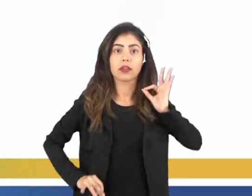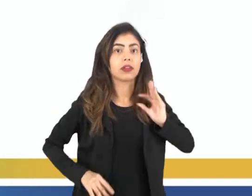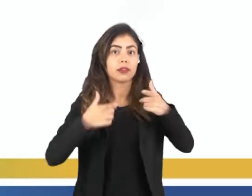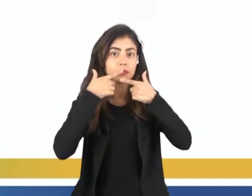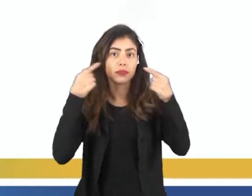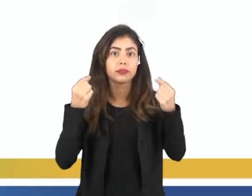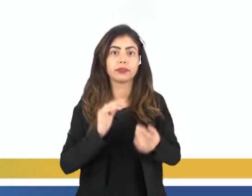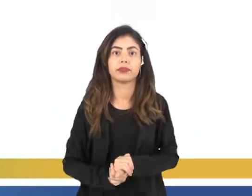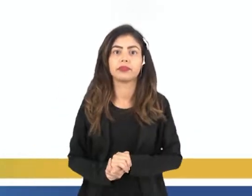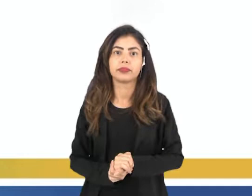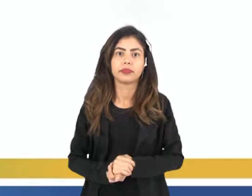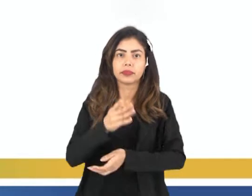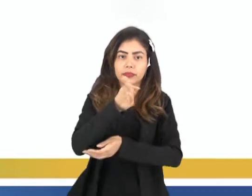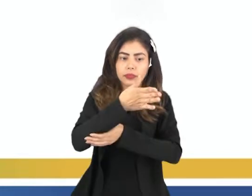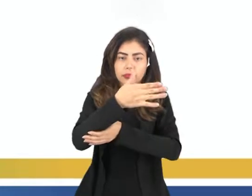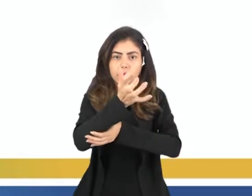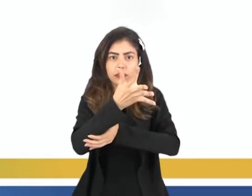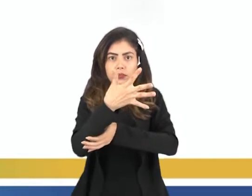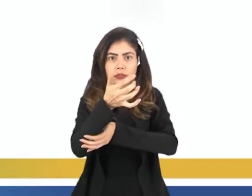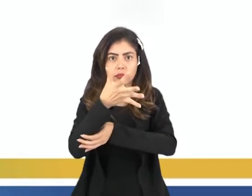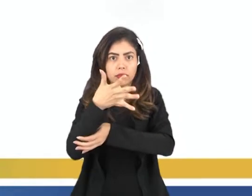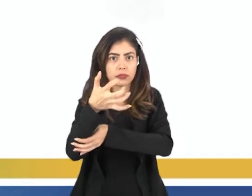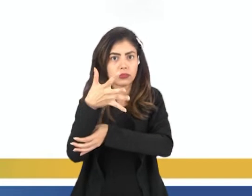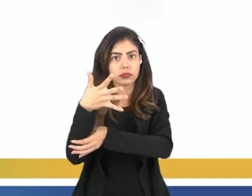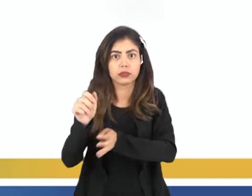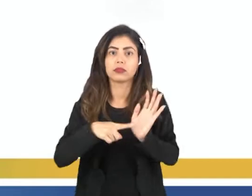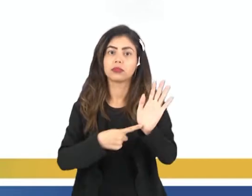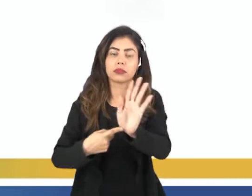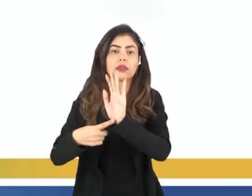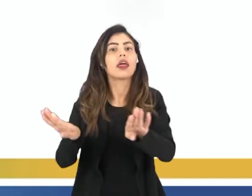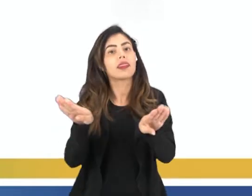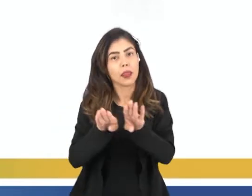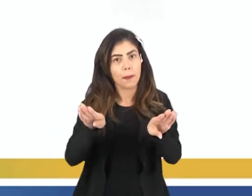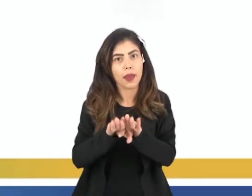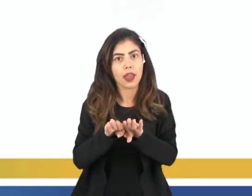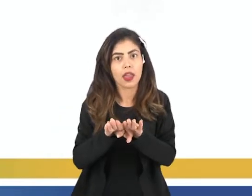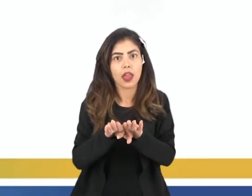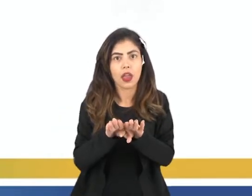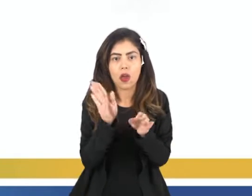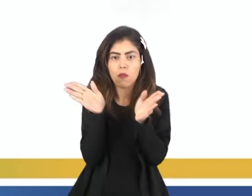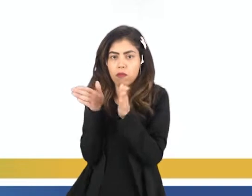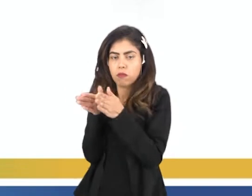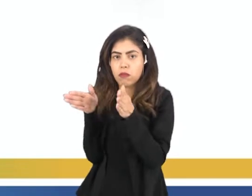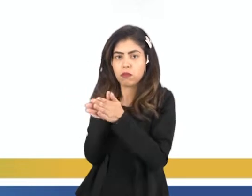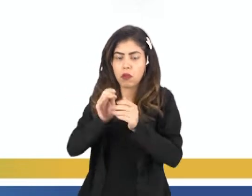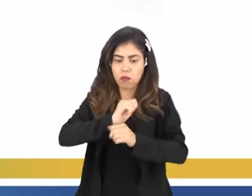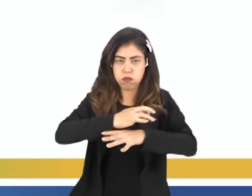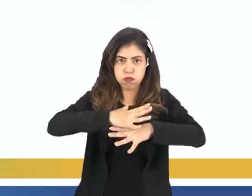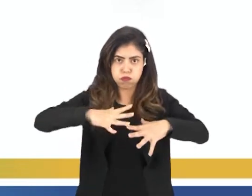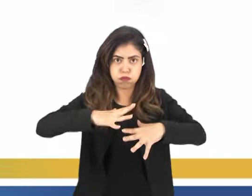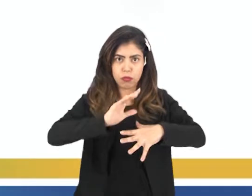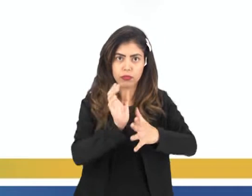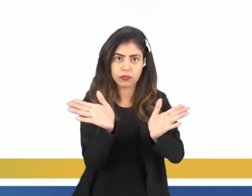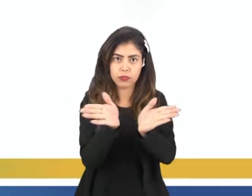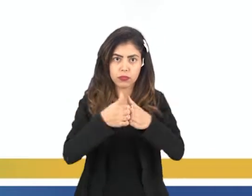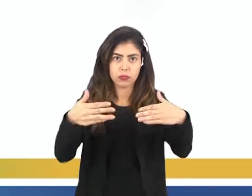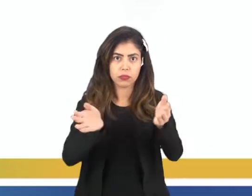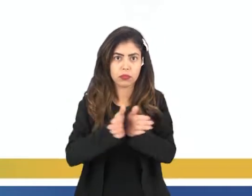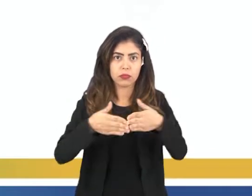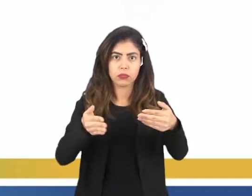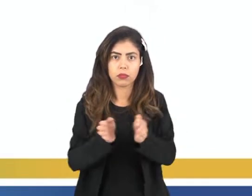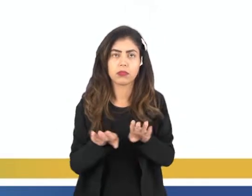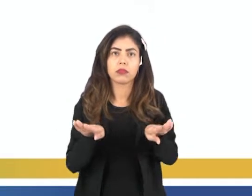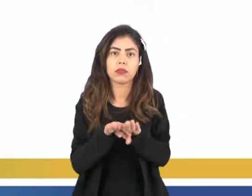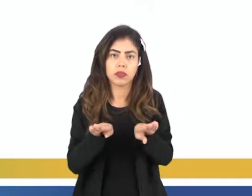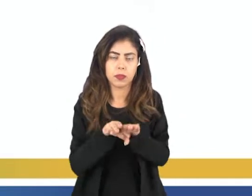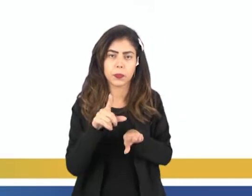tamanduás, esquilos e mamíferos aquáticos como peixe-boi e botos. Os répteis também